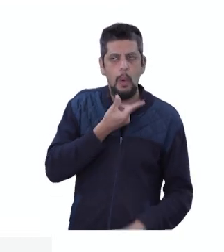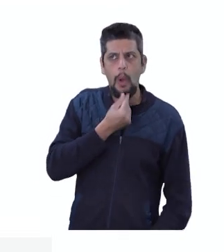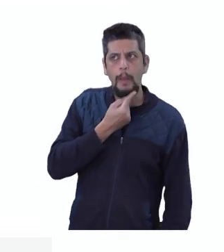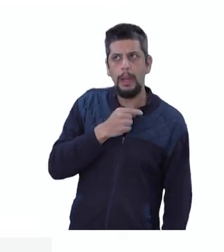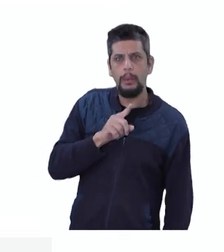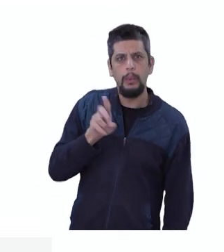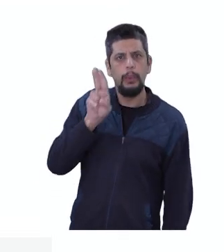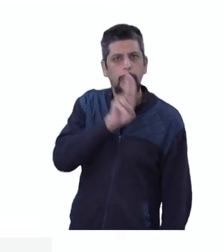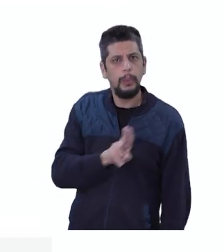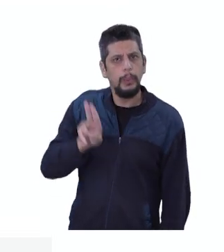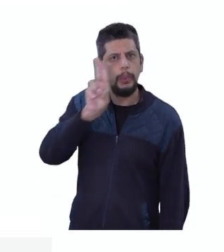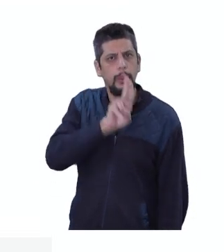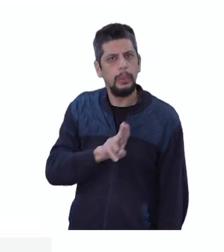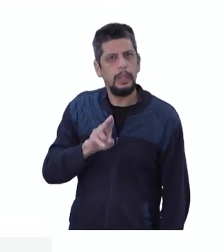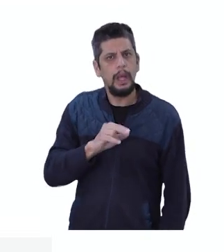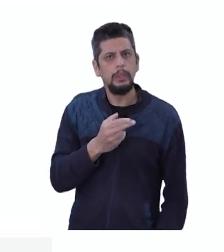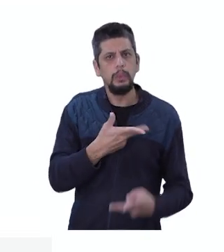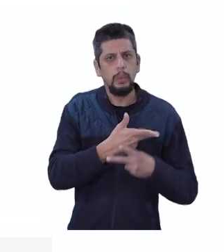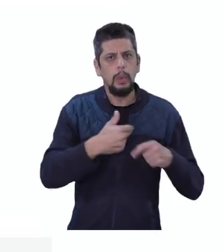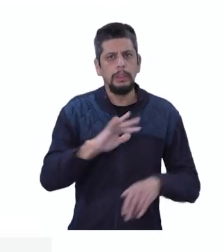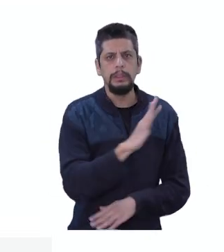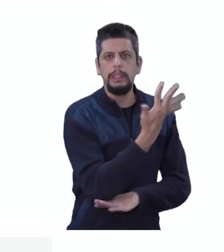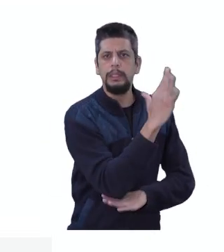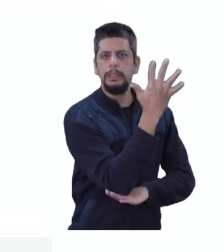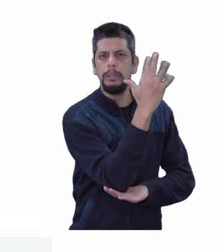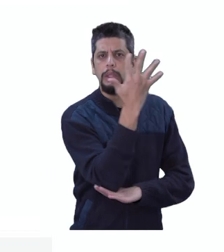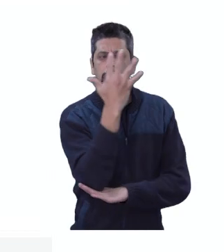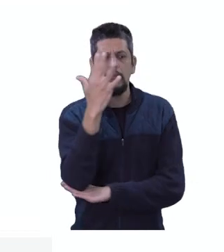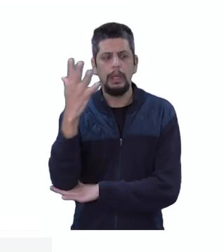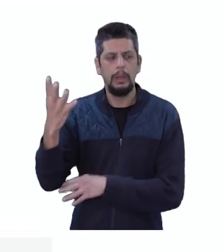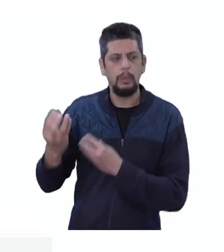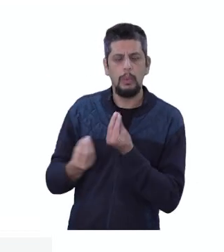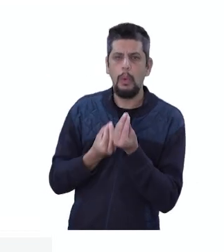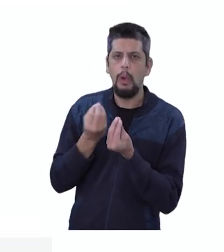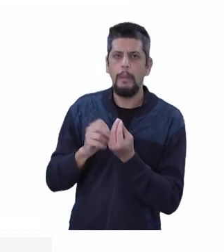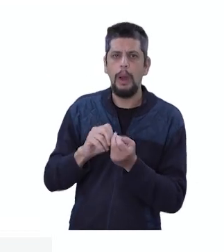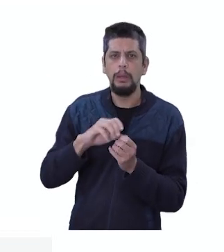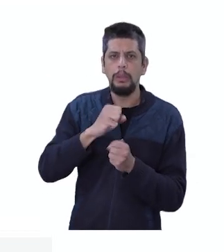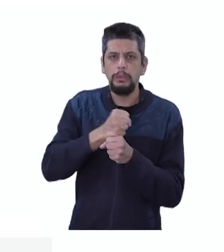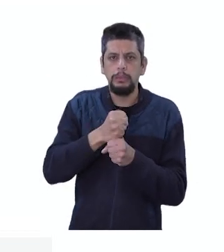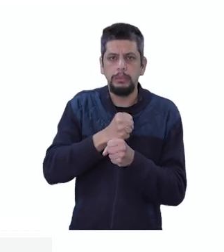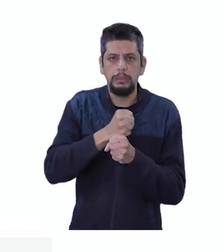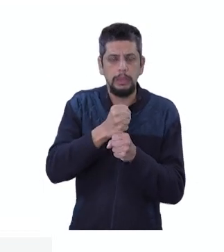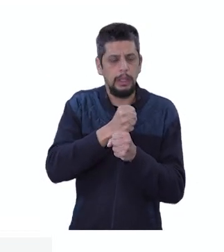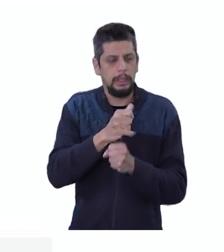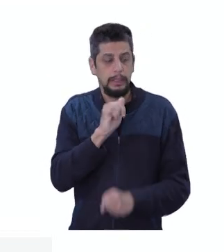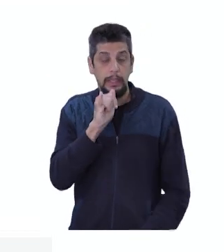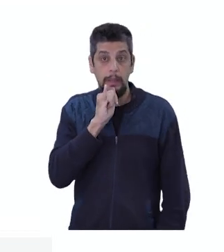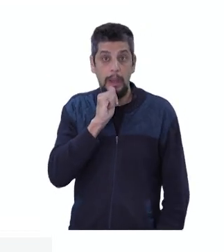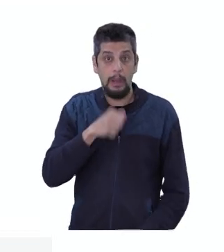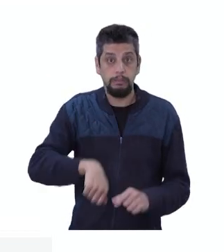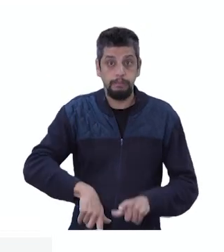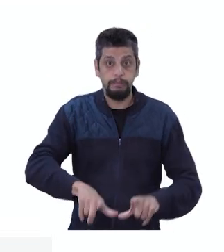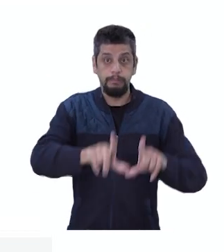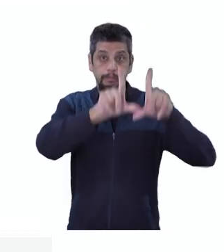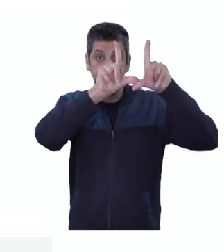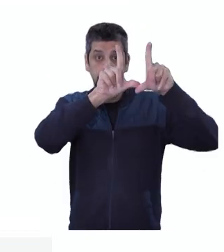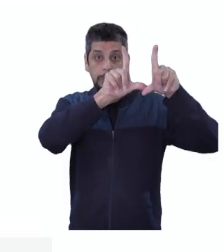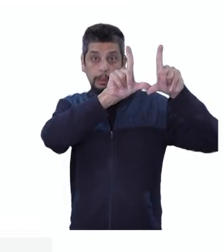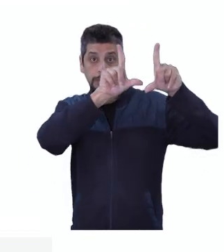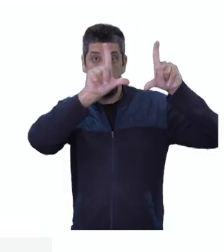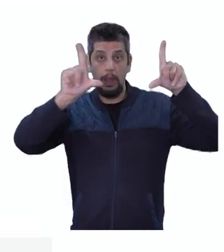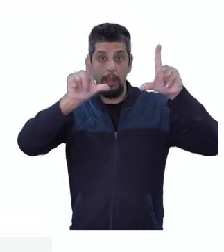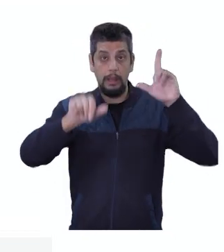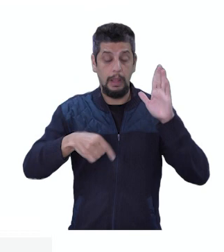o homem utilizava algumas coisas da natureza, professora. Olha lá. Uhum. Né? Como as estações do ano. Por exemplo, essa primeira tela aqui,